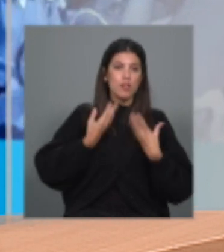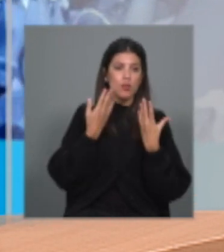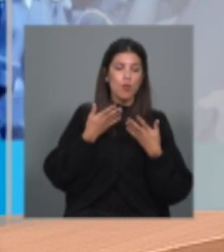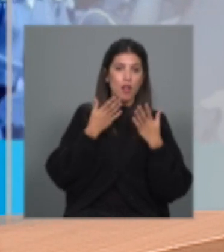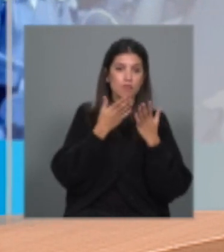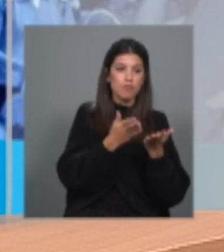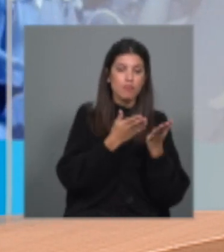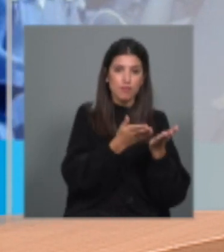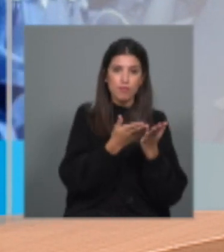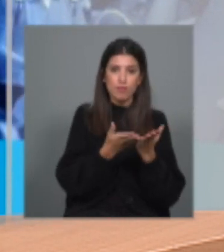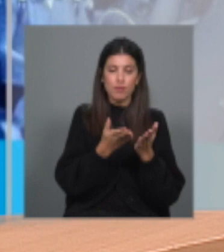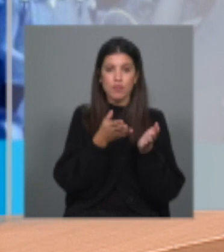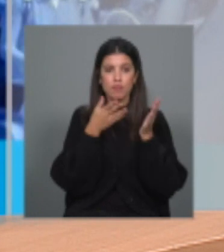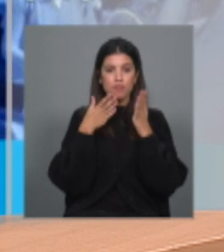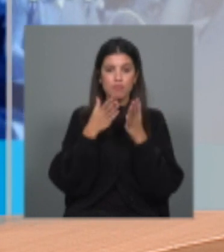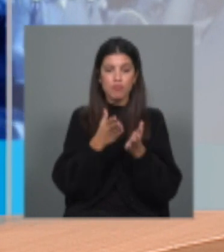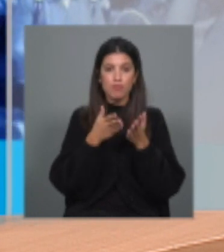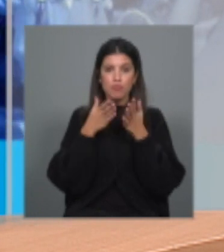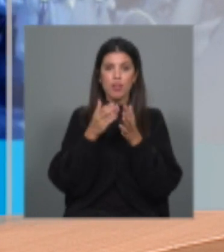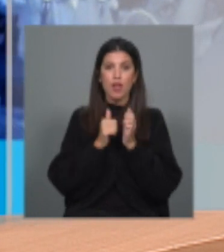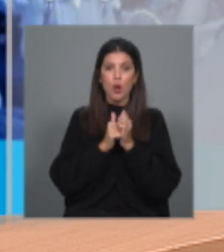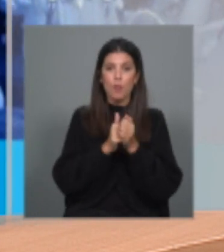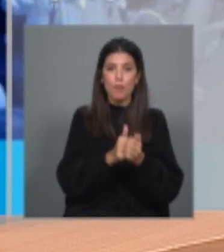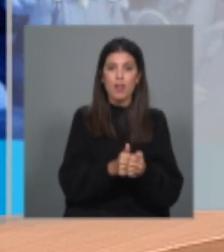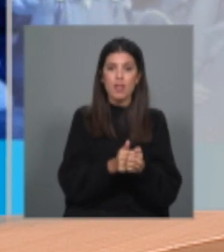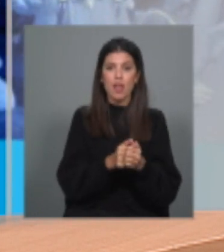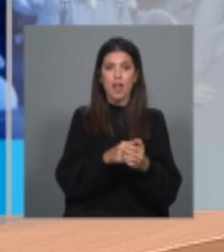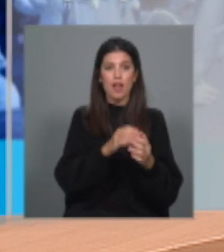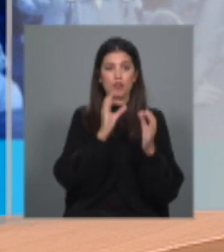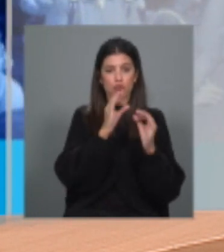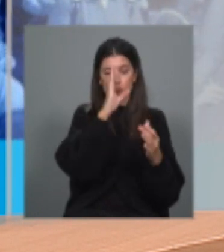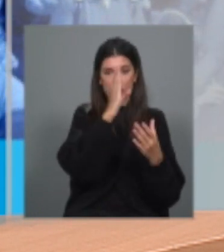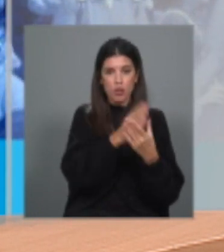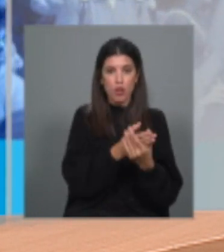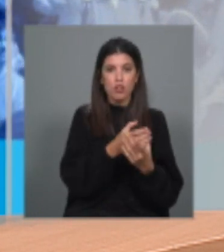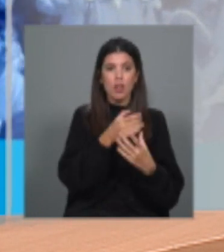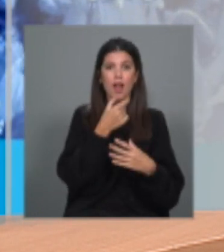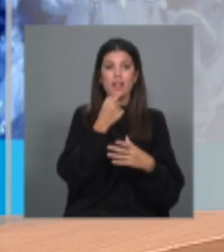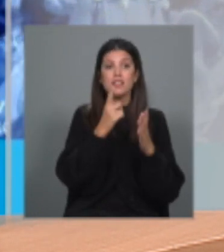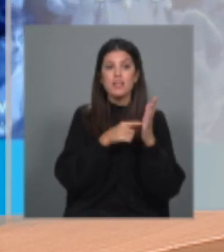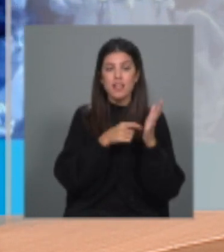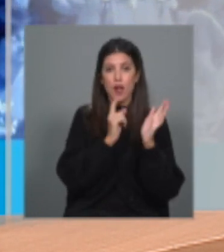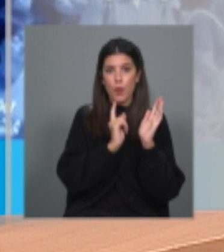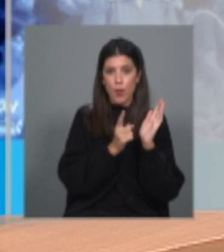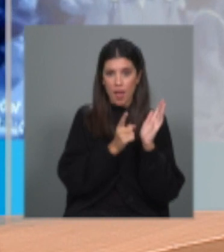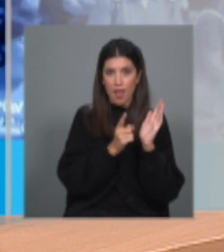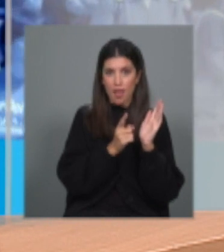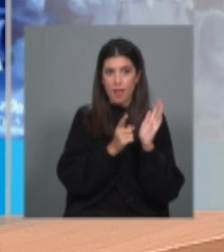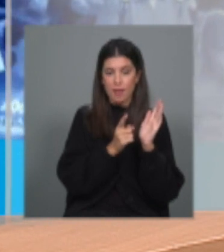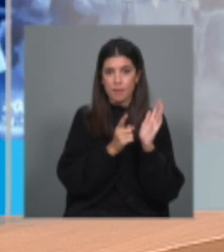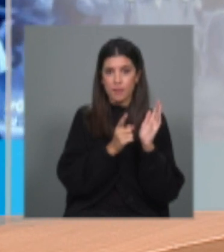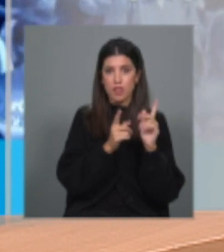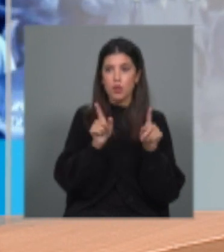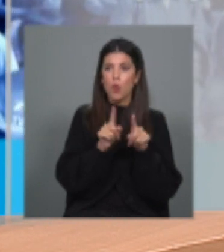mais personalizado do ponto de vista psicológico, quando isso é necessário. Não necessariamente porque haja aqui alguma